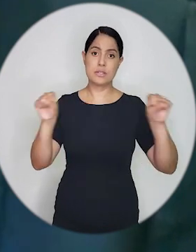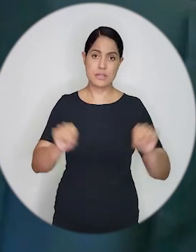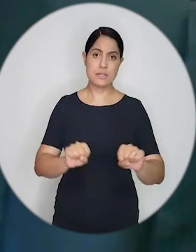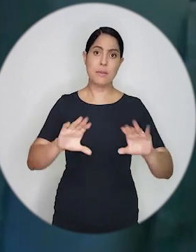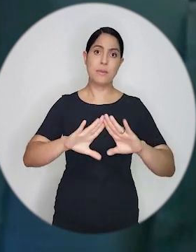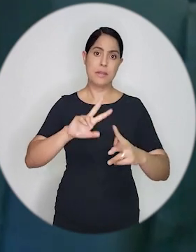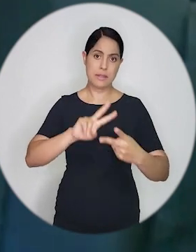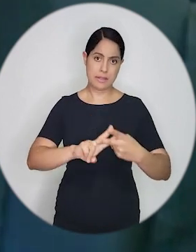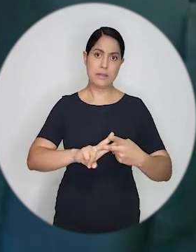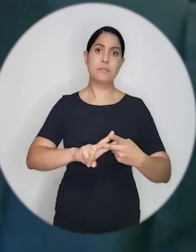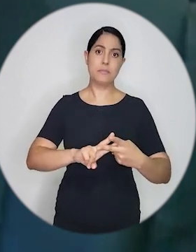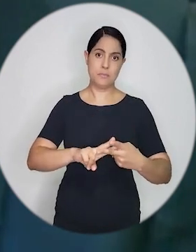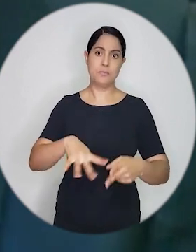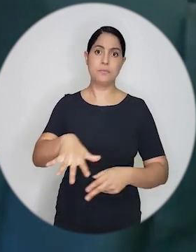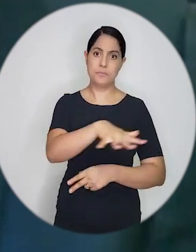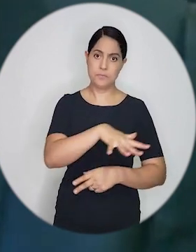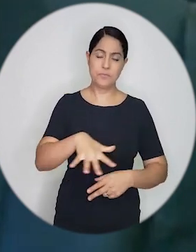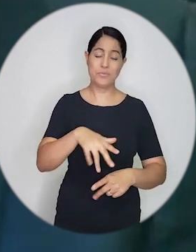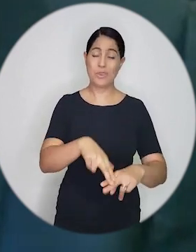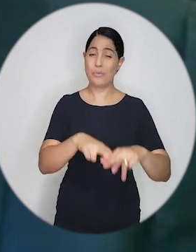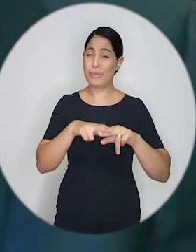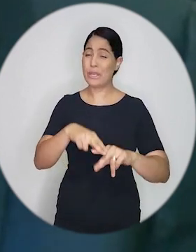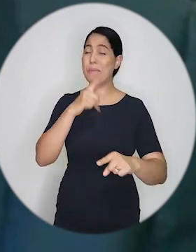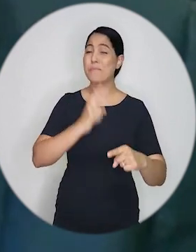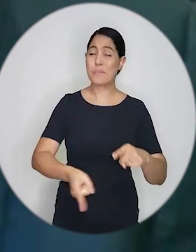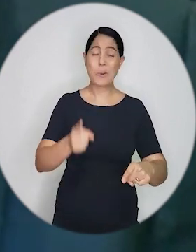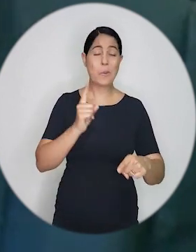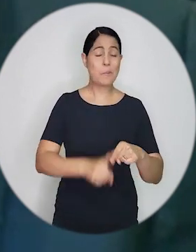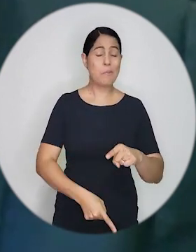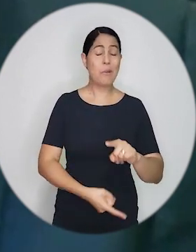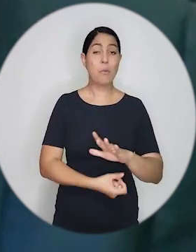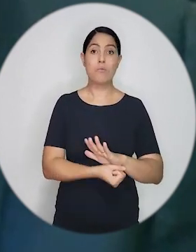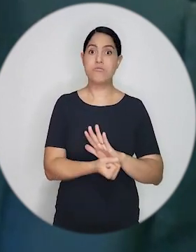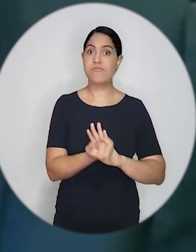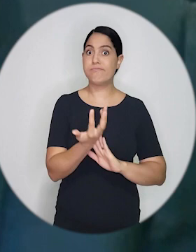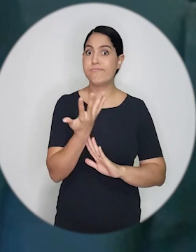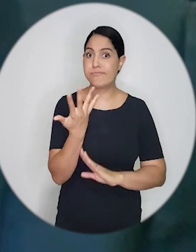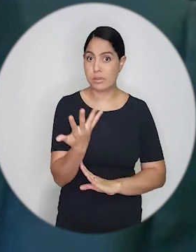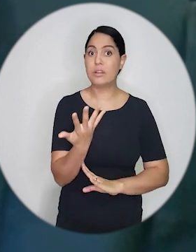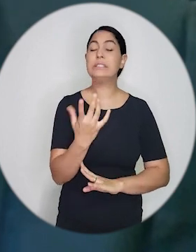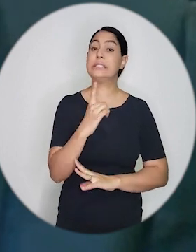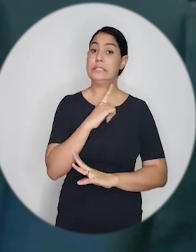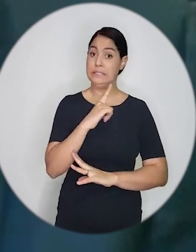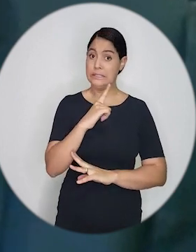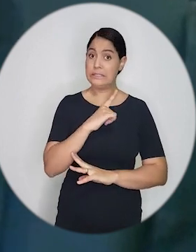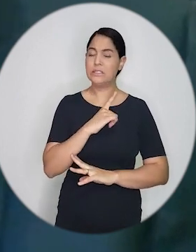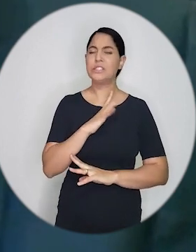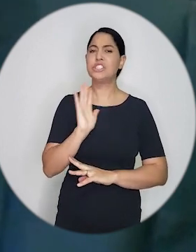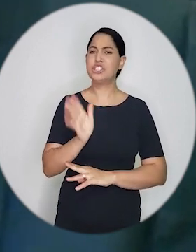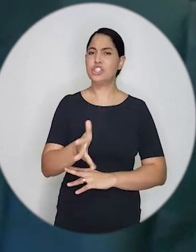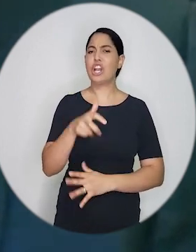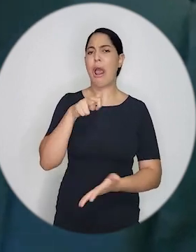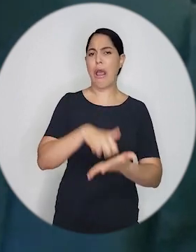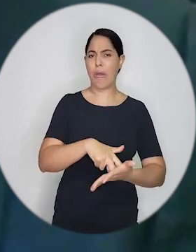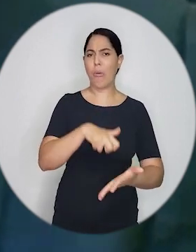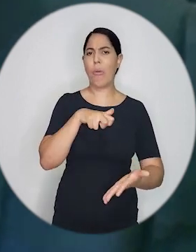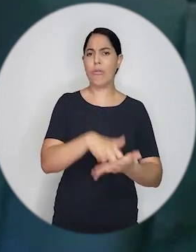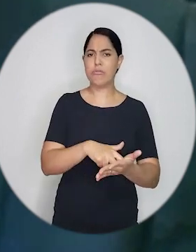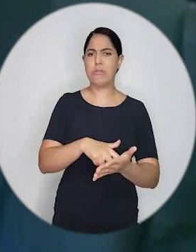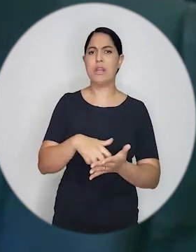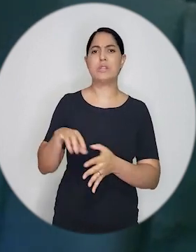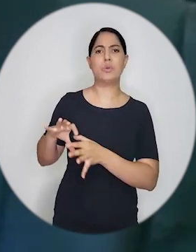funcionalidade ao nosso sistema penitenciário. São muitos os problemas, são